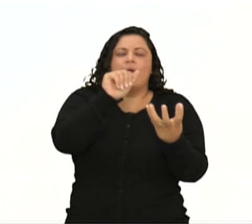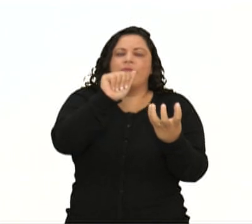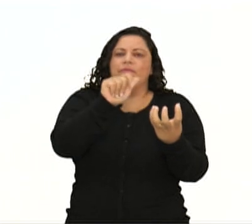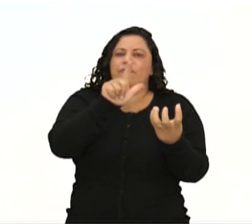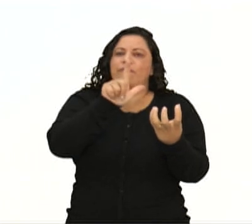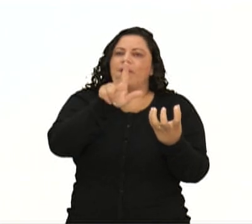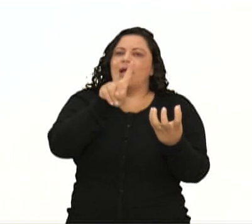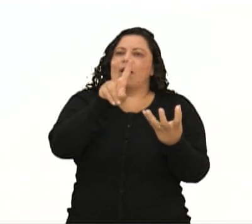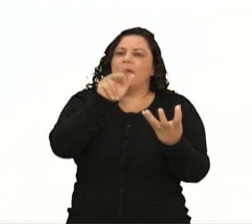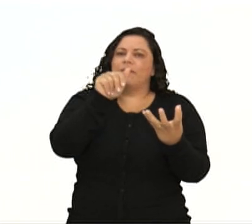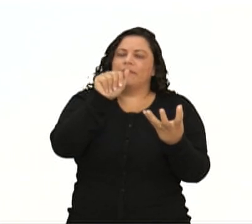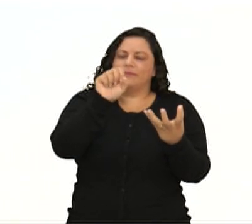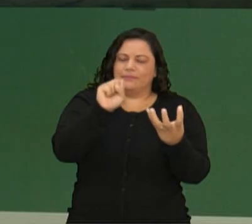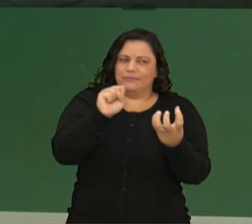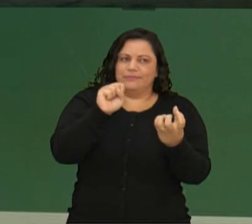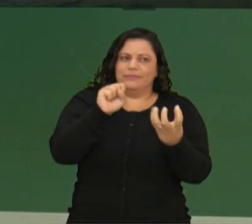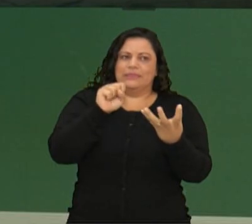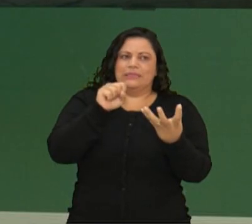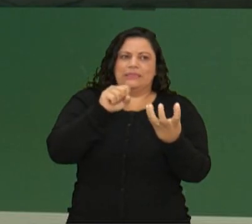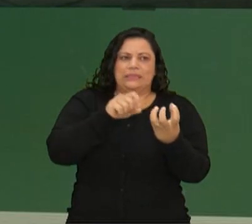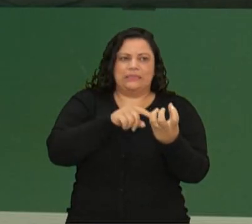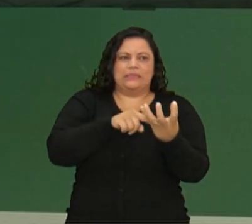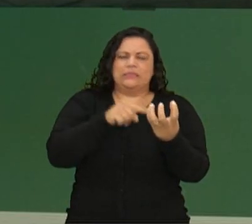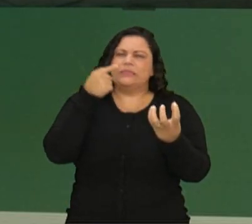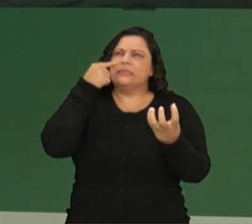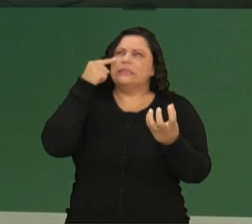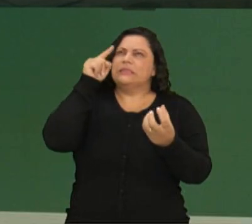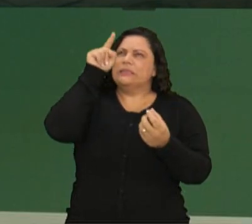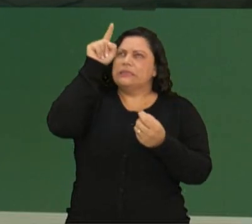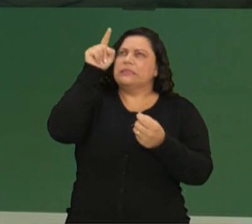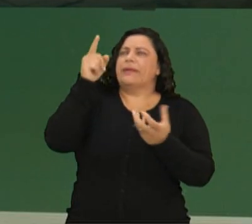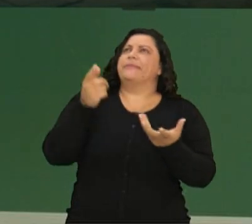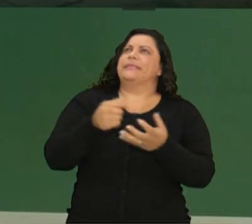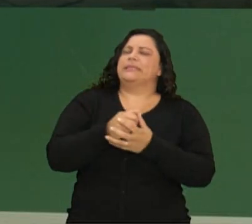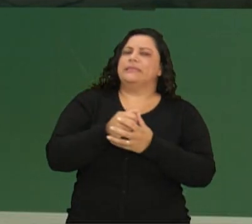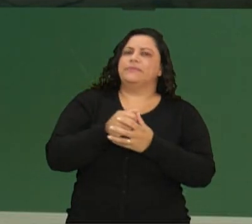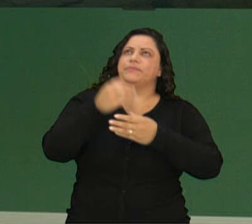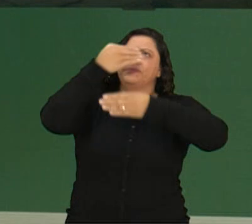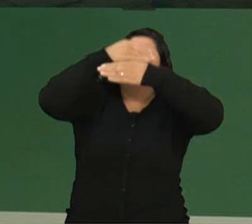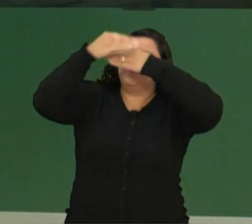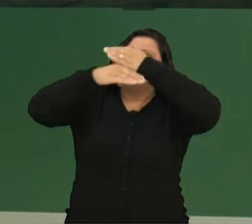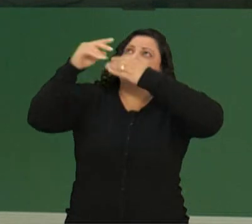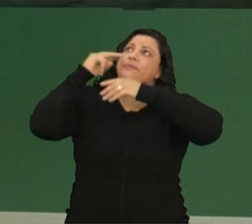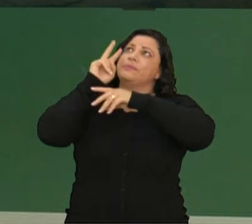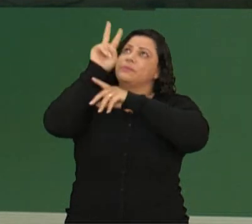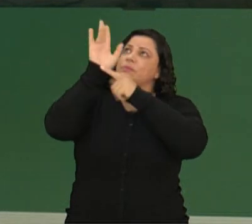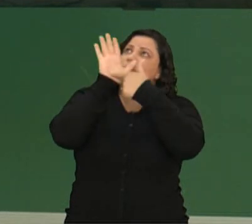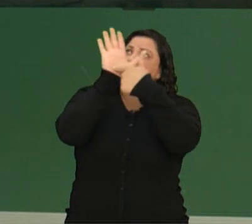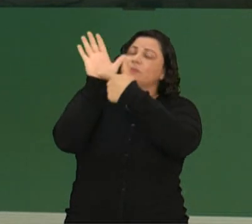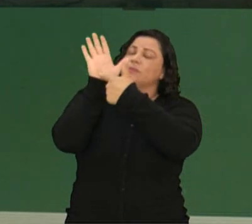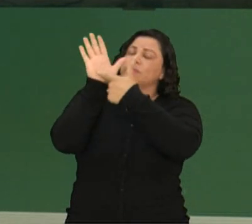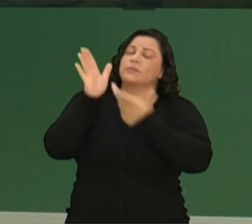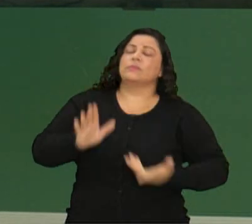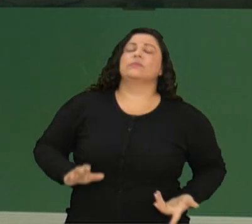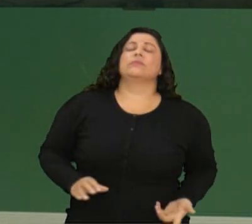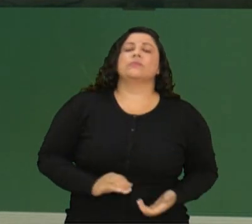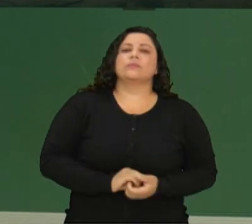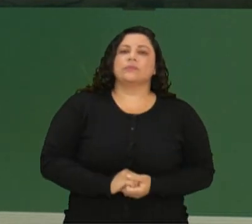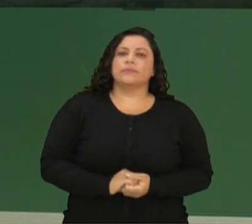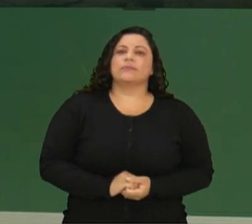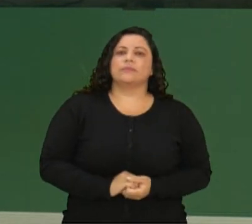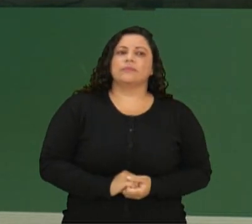Essa válvula aqui, essas que vocês estão vendo aqui, ó, aqui nós temos um GIF, né, mostrando um coração de verdade, mostrando aí